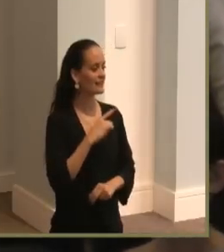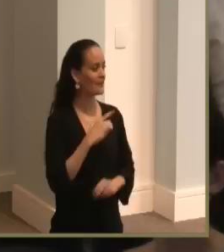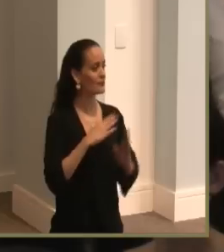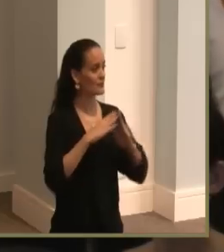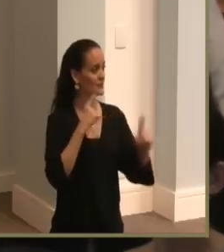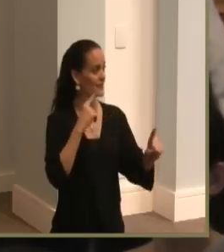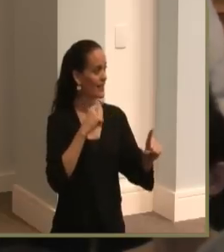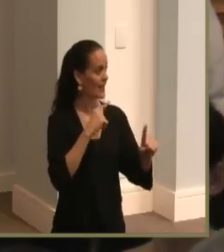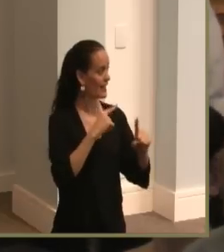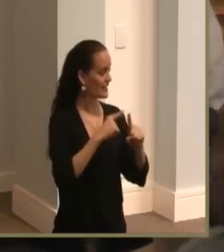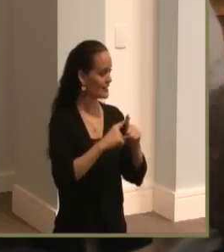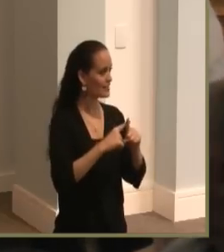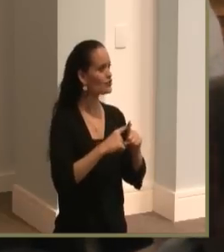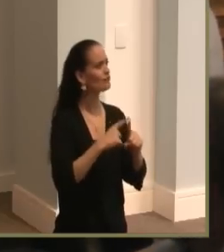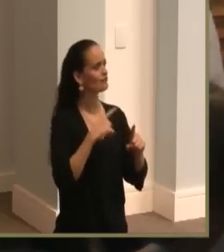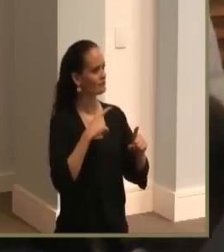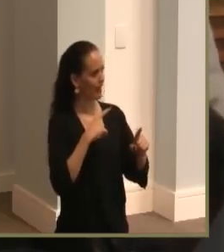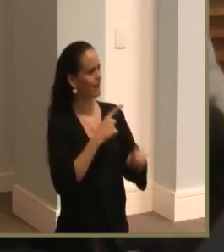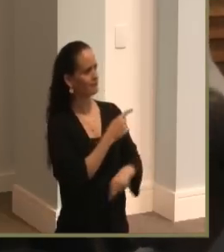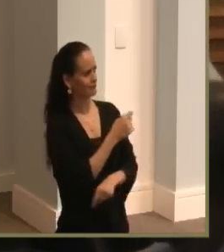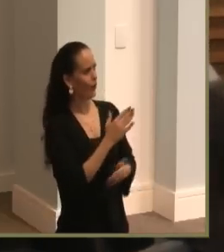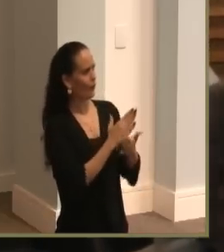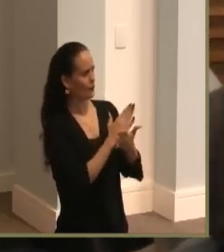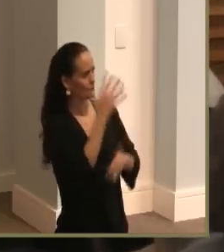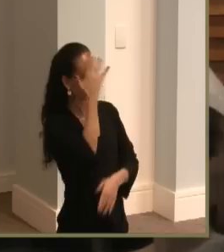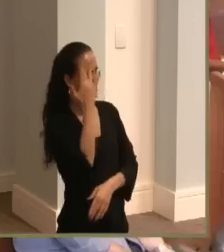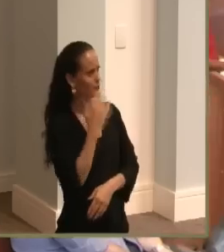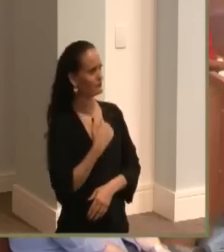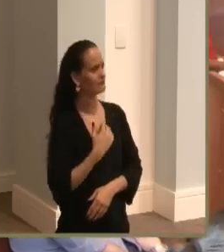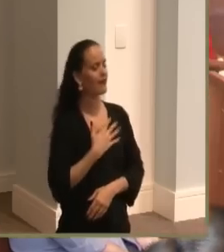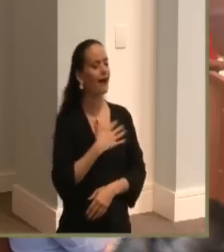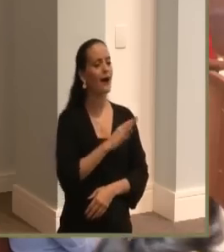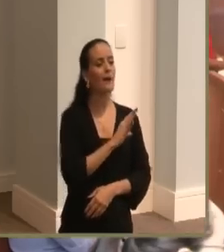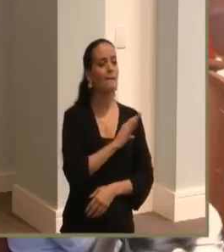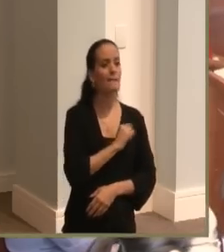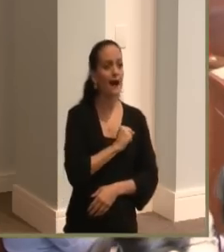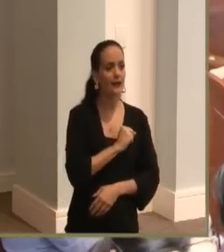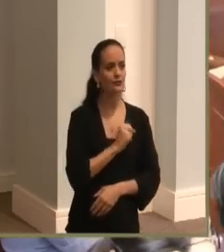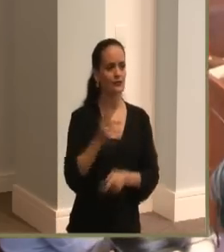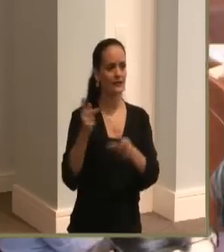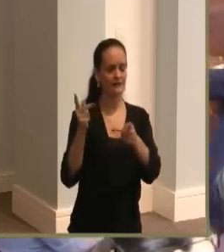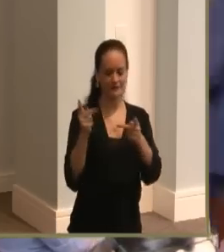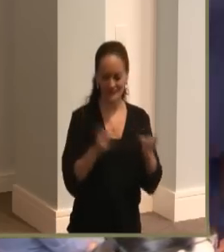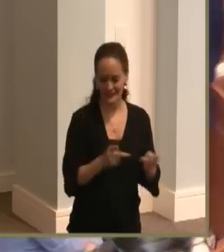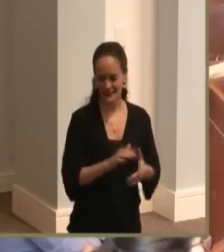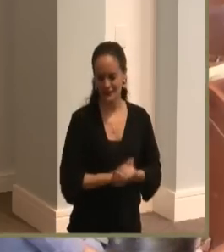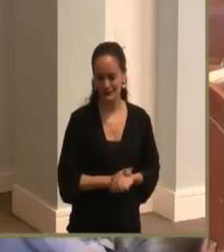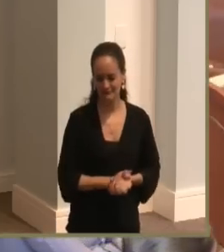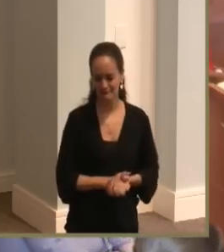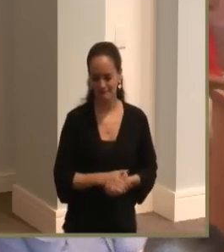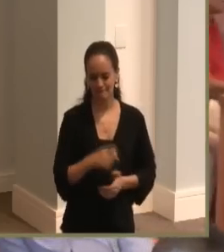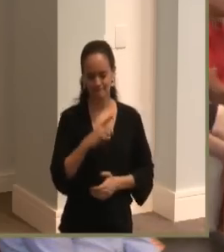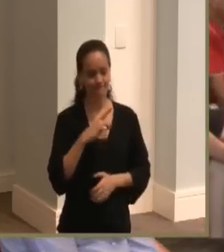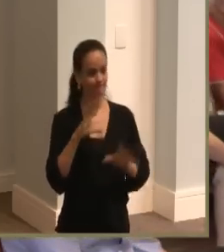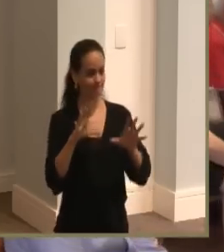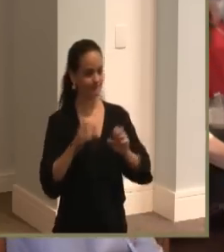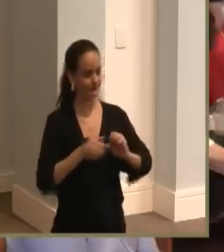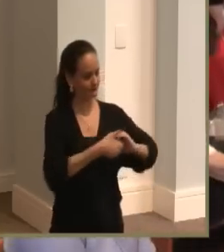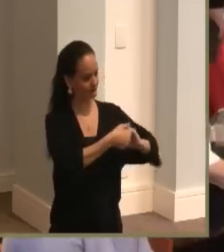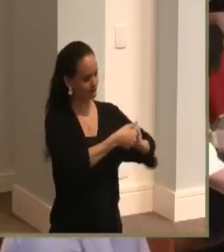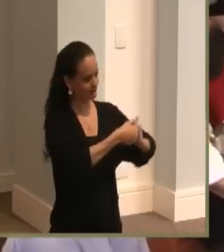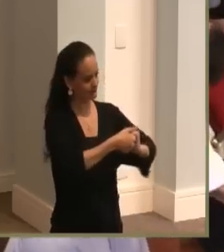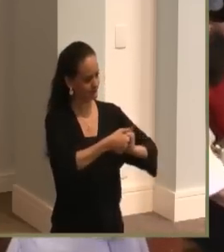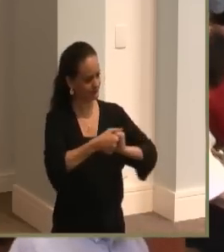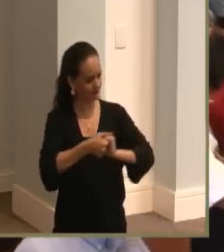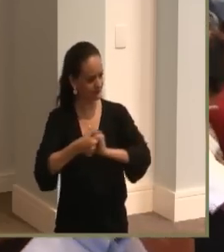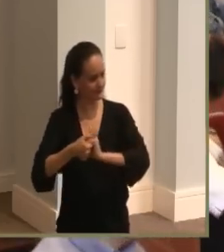muito nos alegra, muito bem, outra visitante ali. Querido visitante, seja muito bem-vindo. Você está recebendo os cumprimentos daqueles que estão ao seu